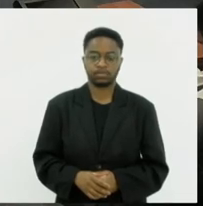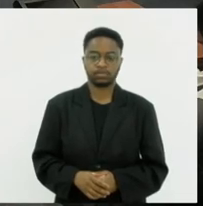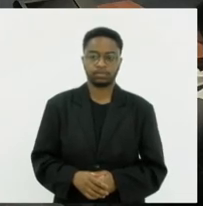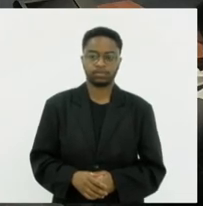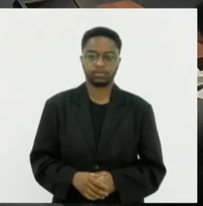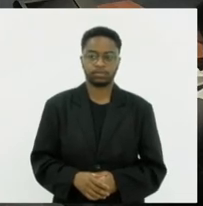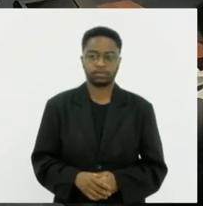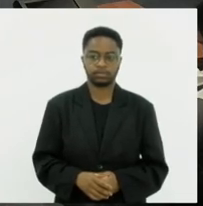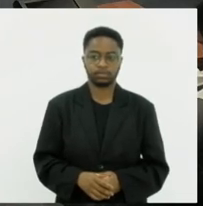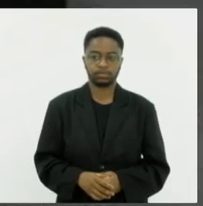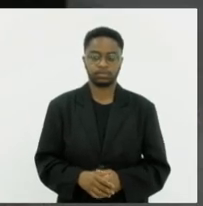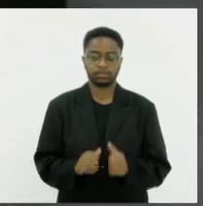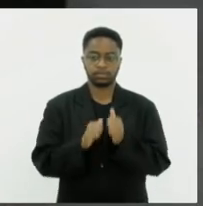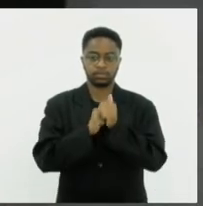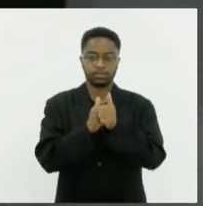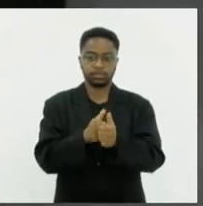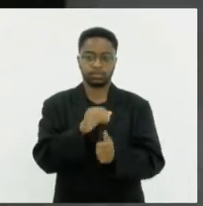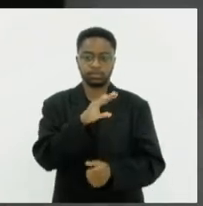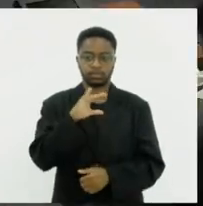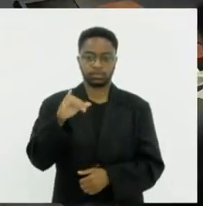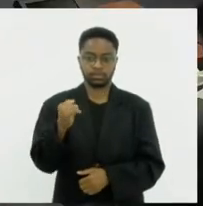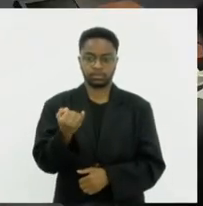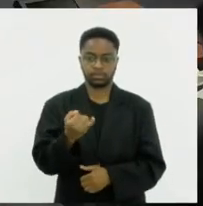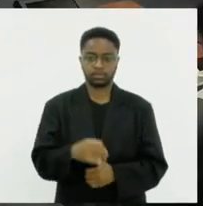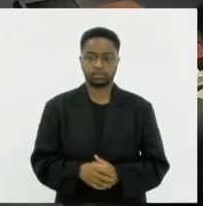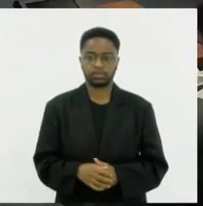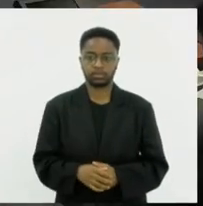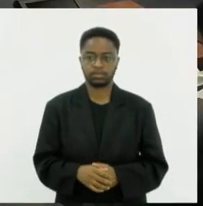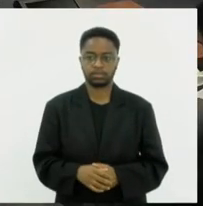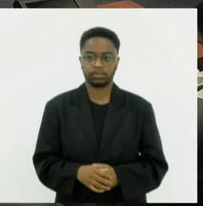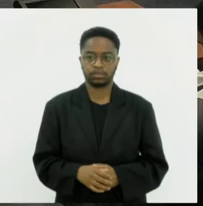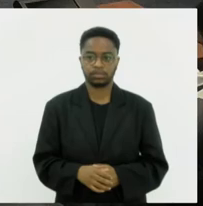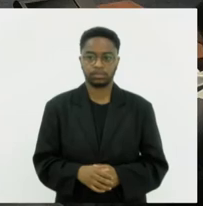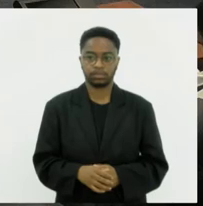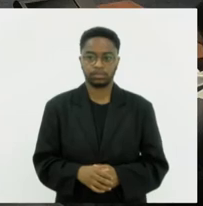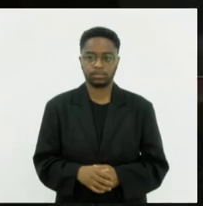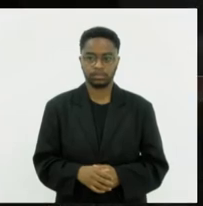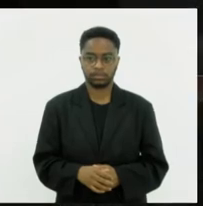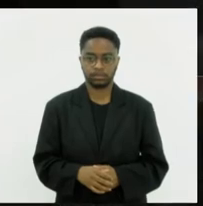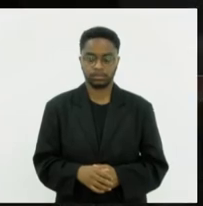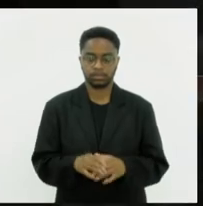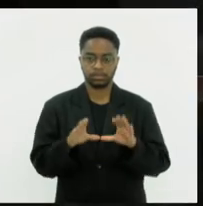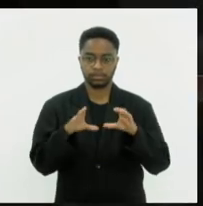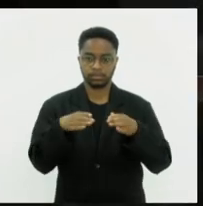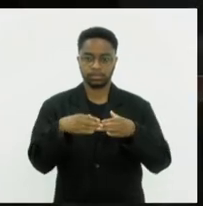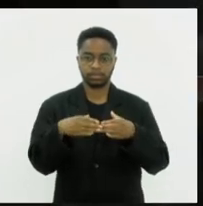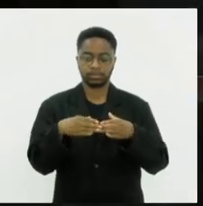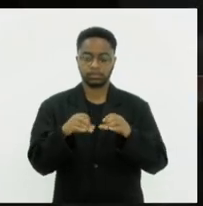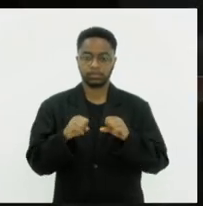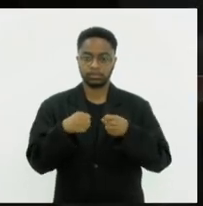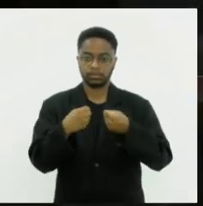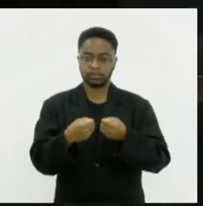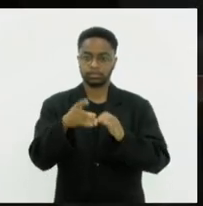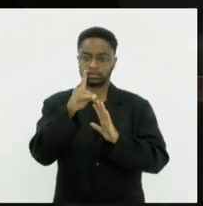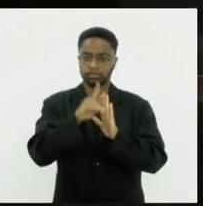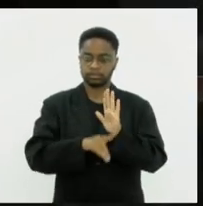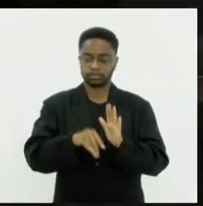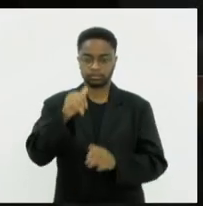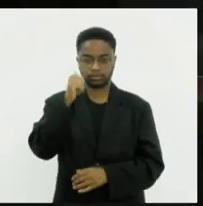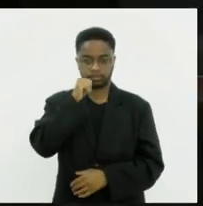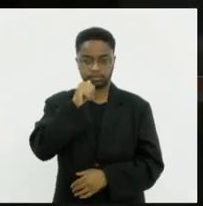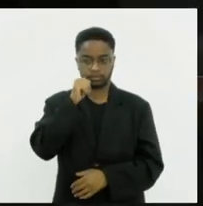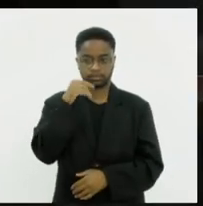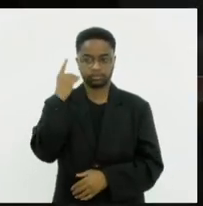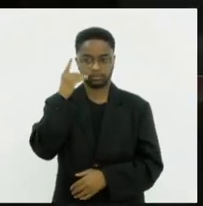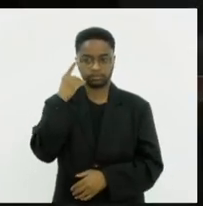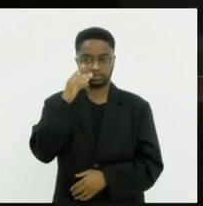Pessoal da técnica. Acompanhe o parecer da CCJ. Obrigada. Pela Comissão de Defesa dos Direitos da Mulher,